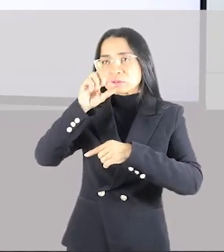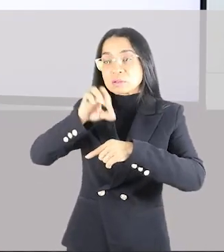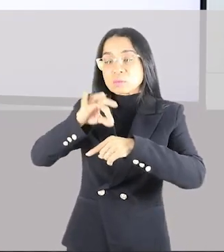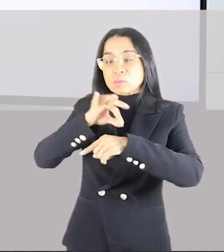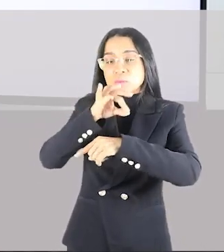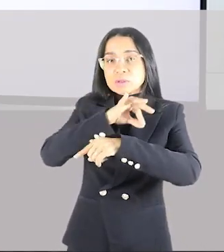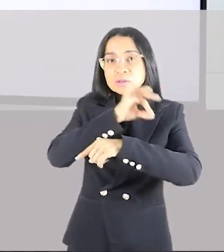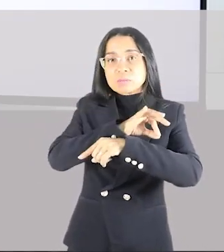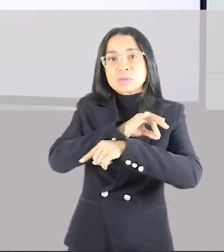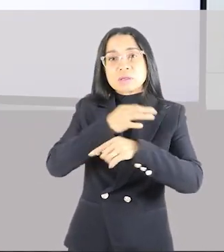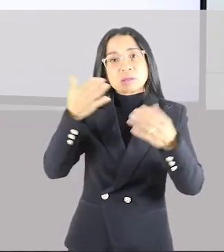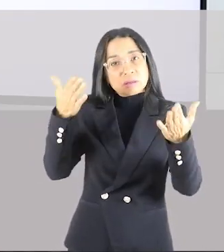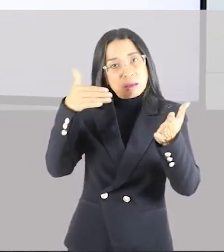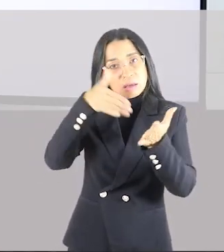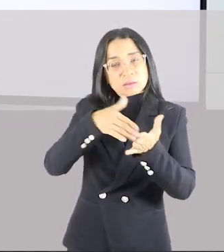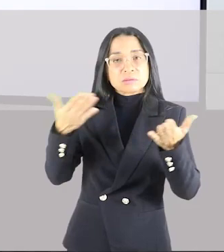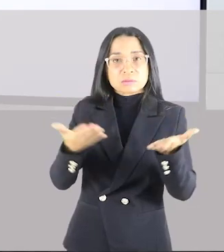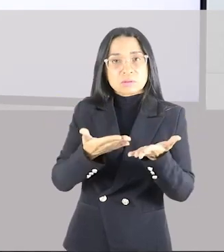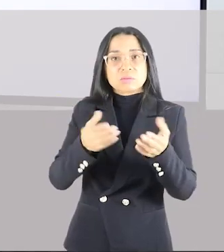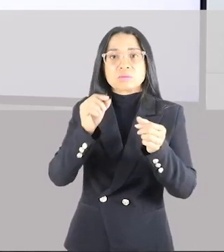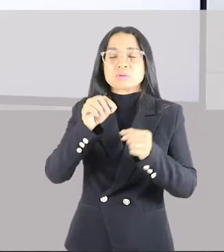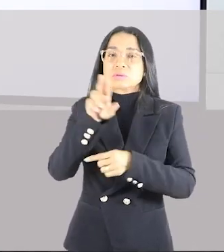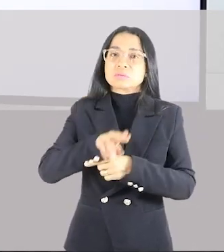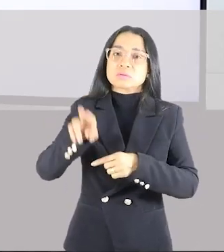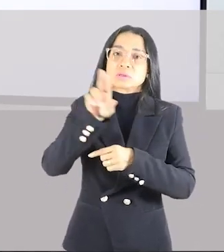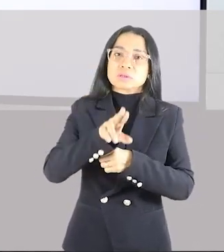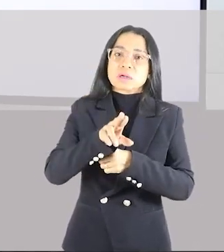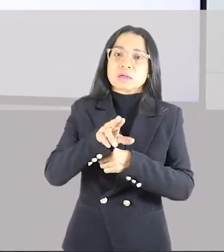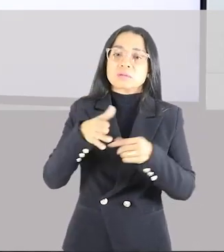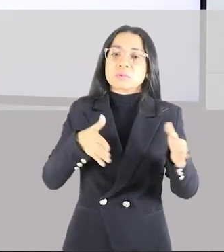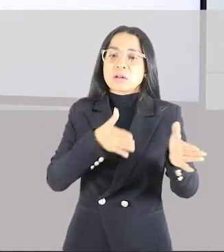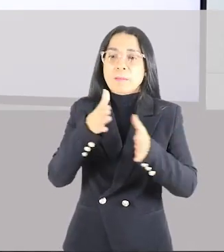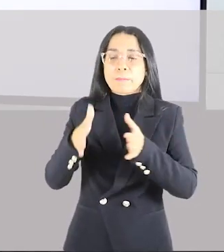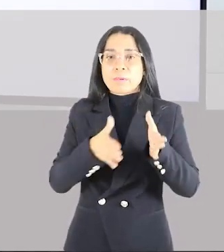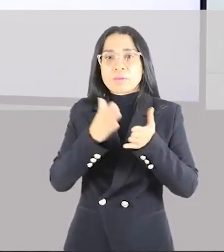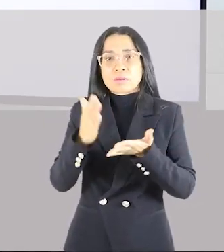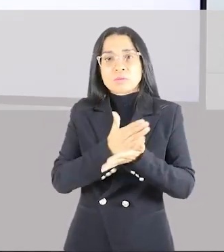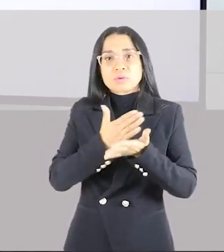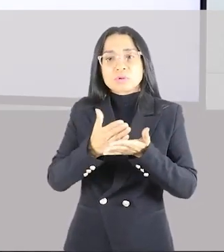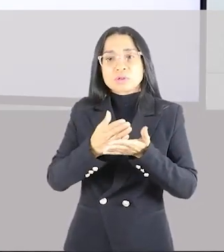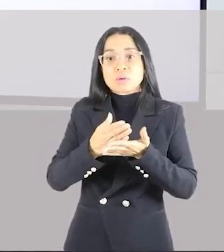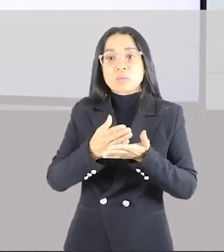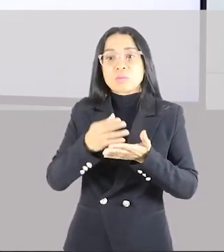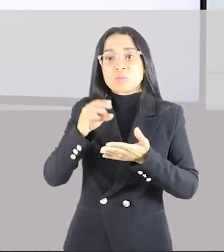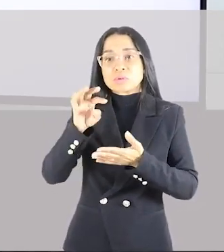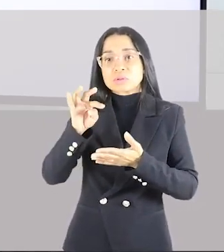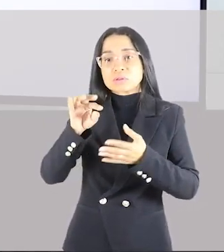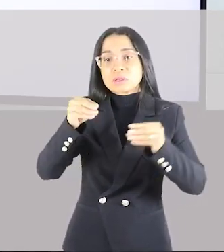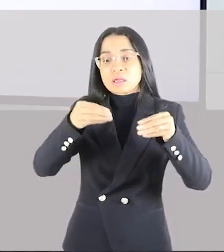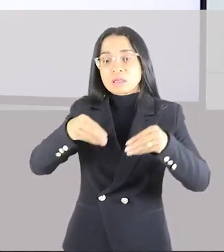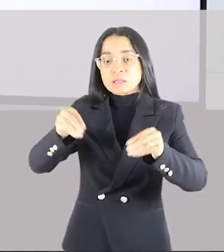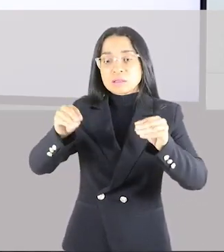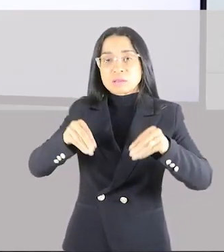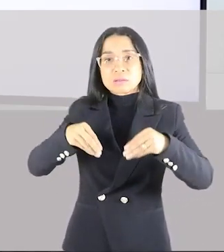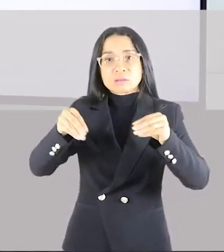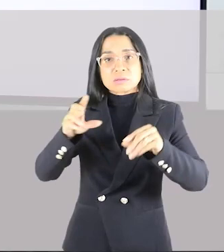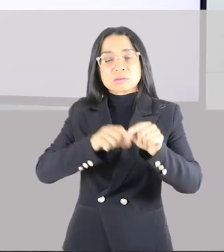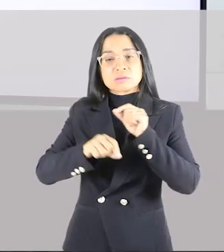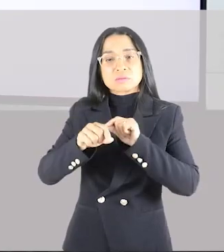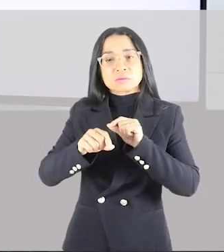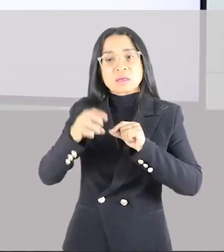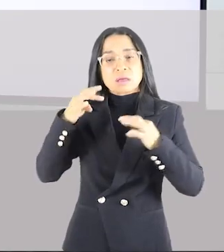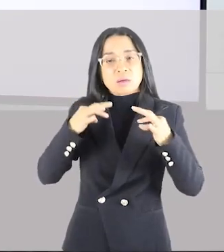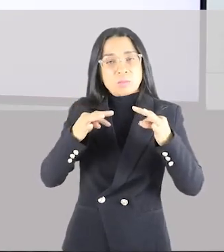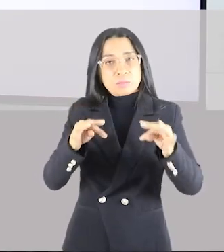a confecção de alguns tecidos que podem fazer com que alguns alimentos durem mais tempo. É uma técnica utilizada lá pelo